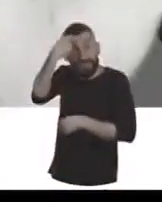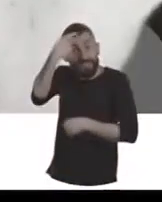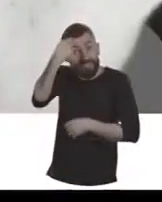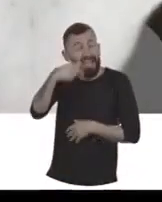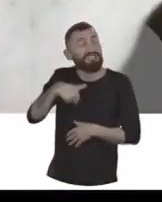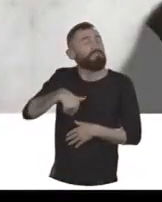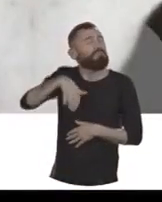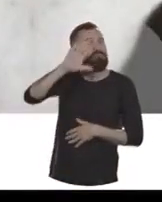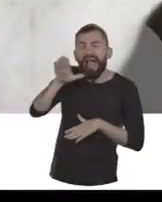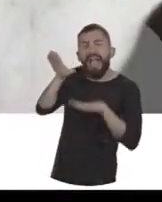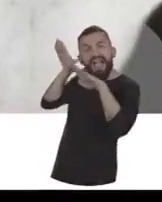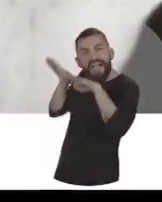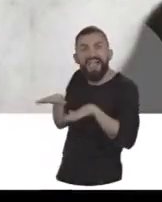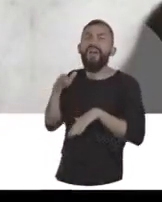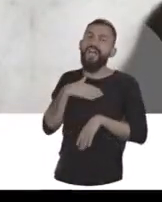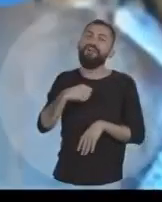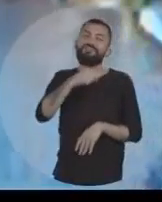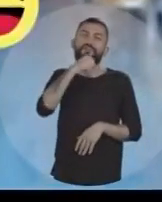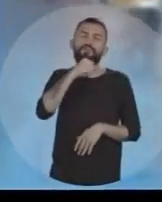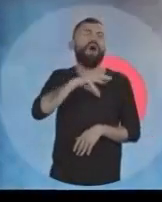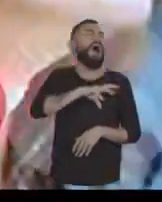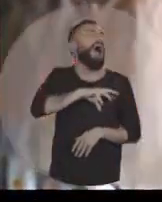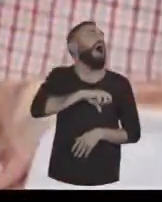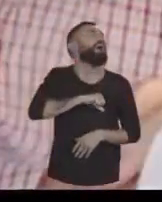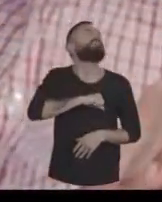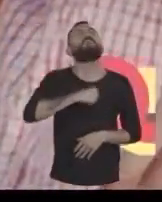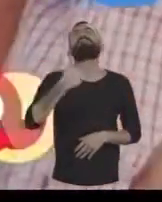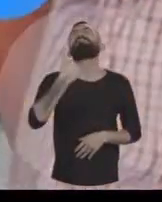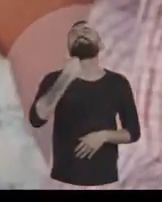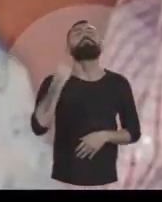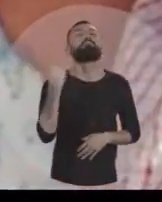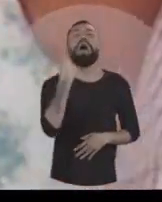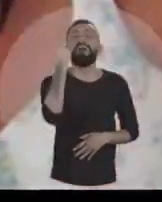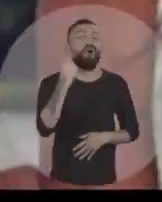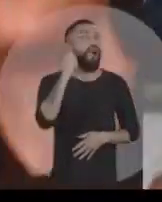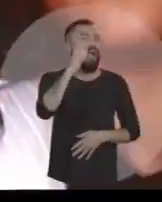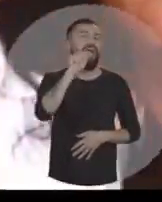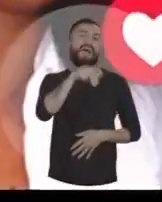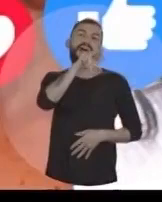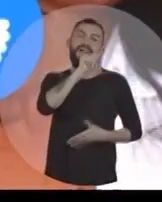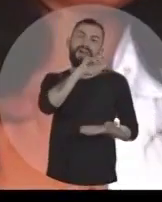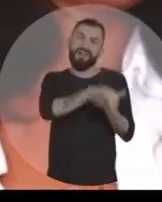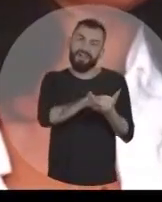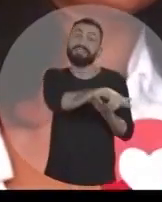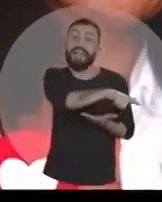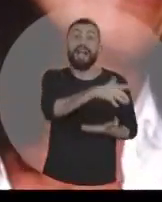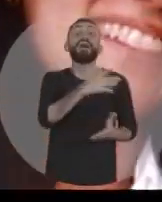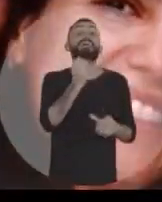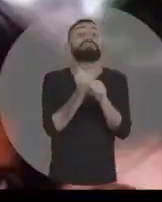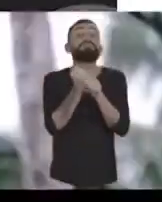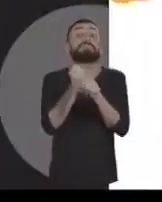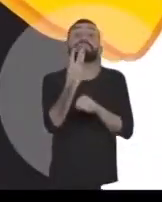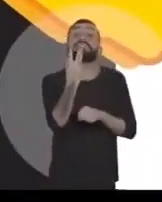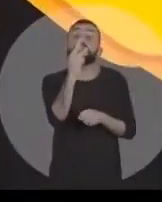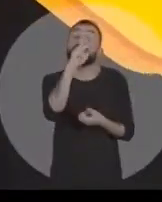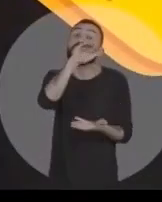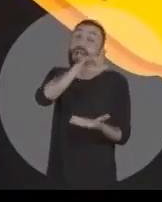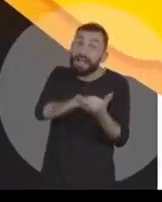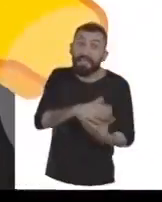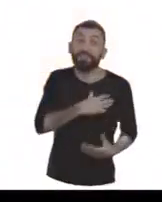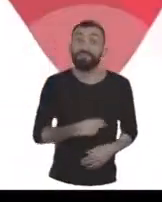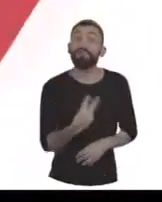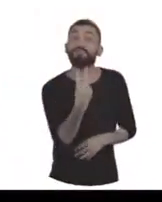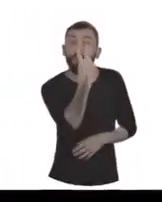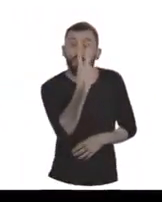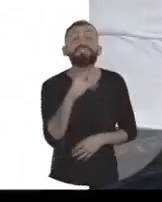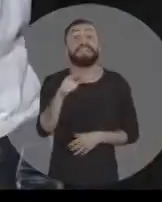maior ídolo era o avô e sua maior paixão, Ana Estela, com quem está casado há 30 anos e tem 2 filhos. Foi ministro, criou o